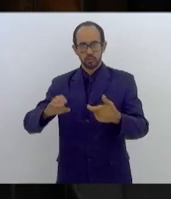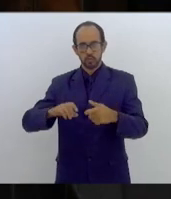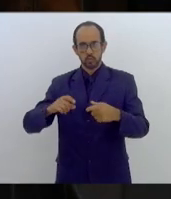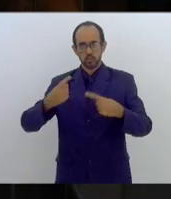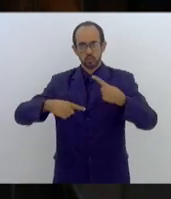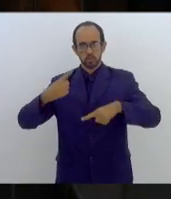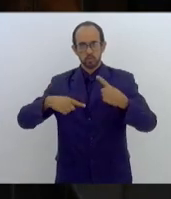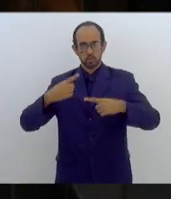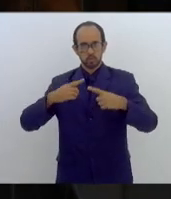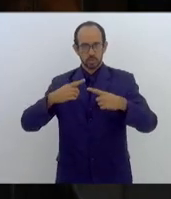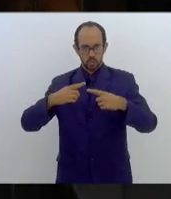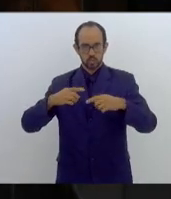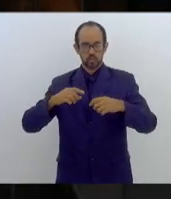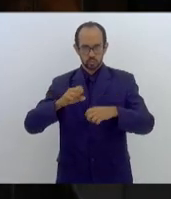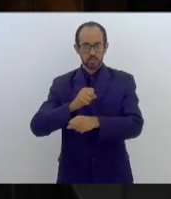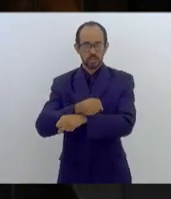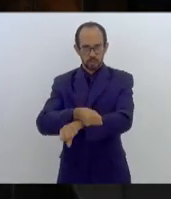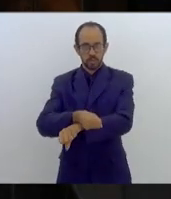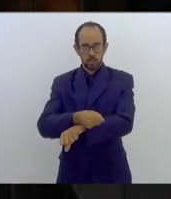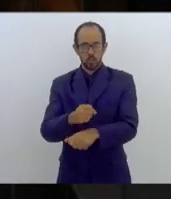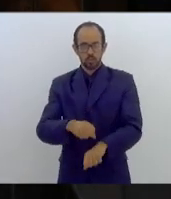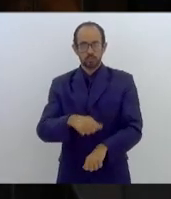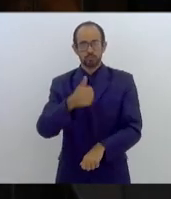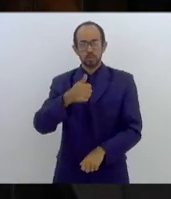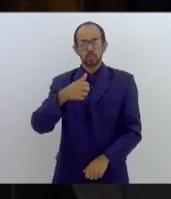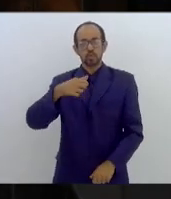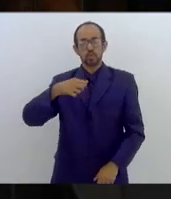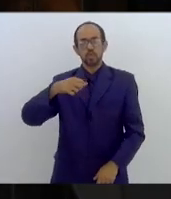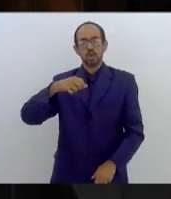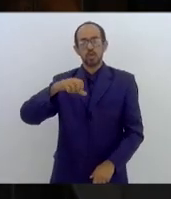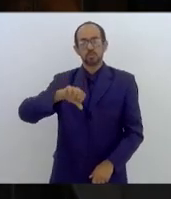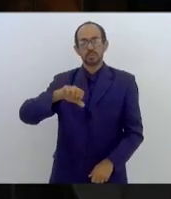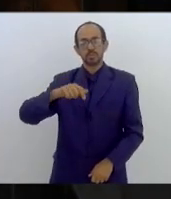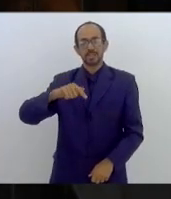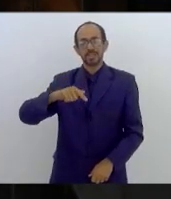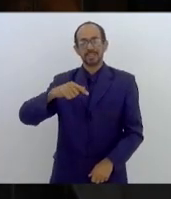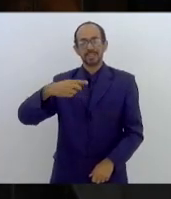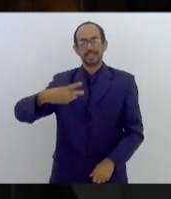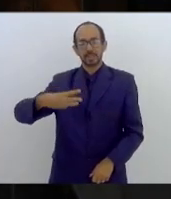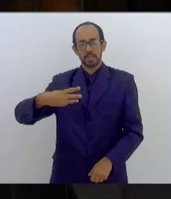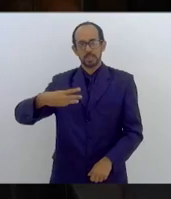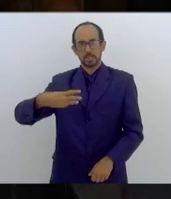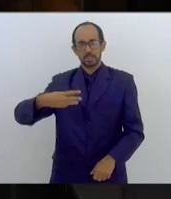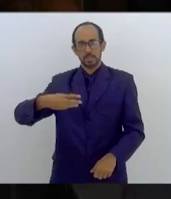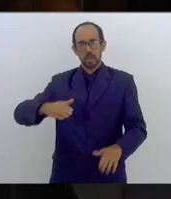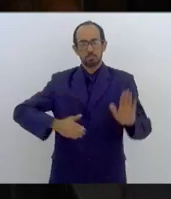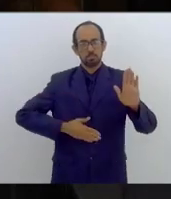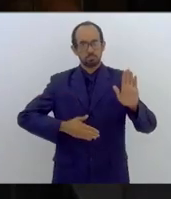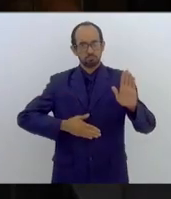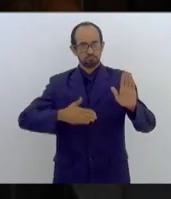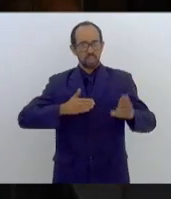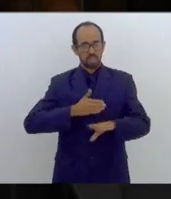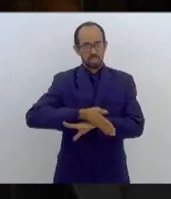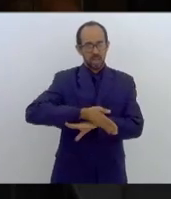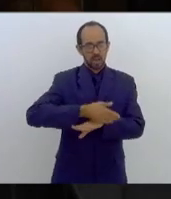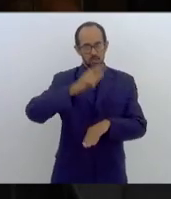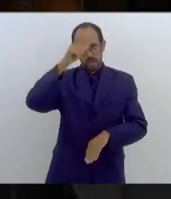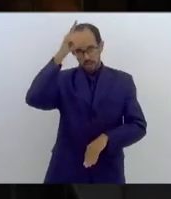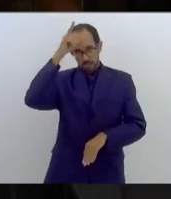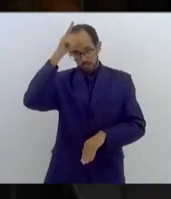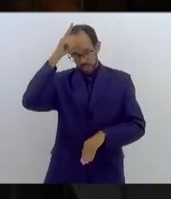Em 1933, uma gangue tomou conta da Alemanha. Deu no que deu.